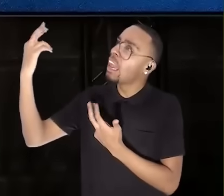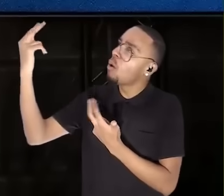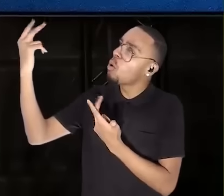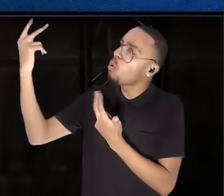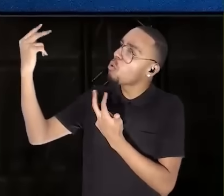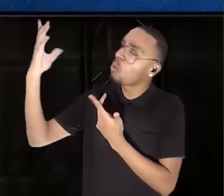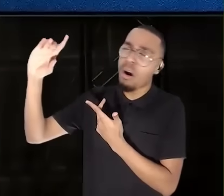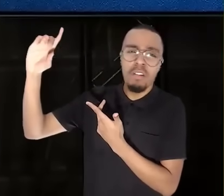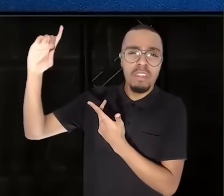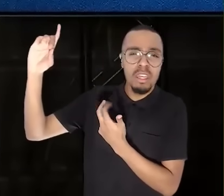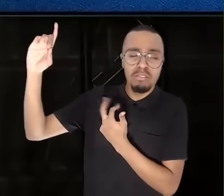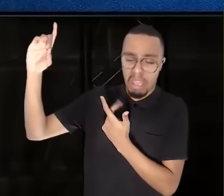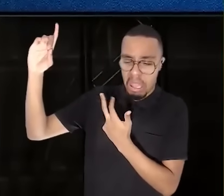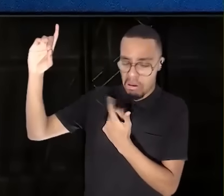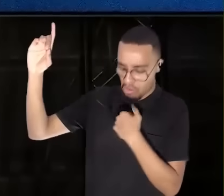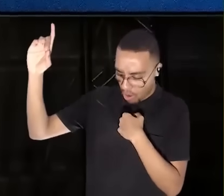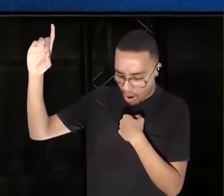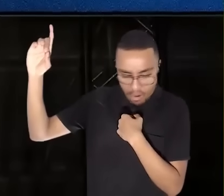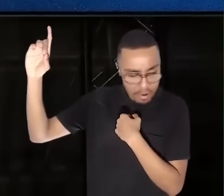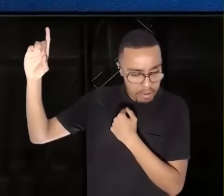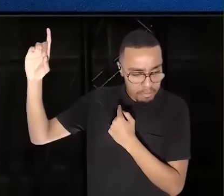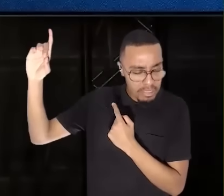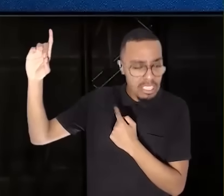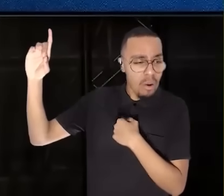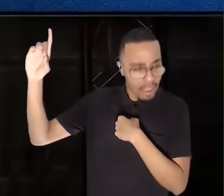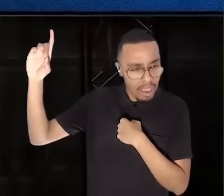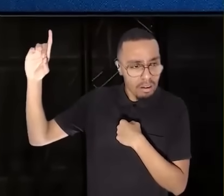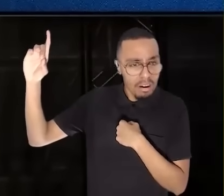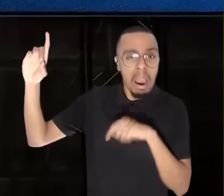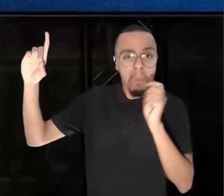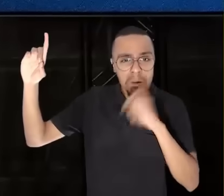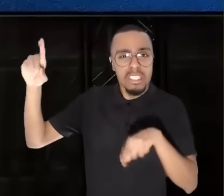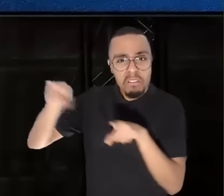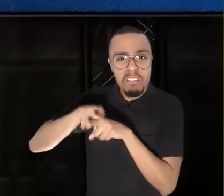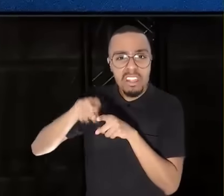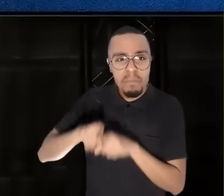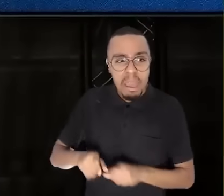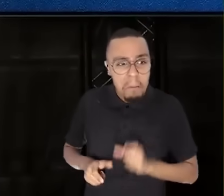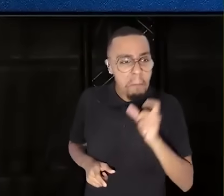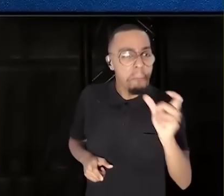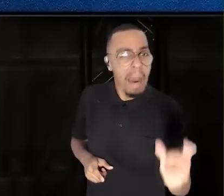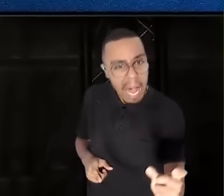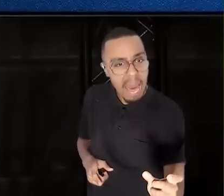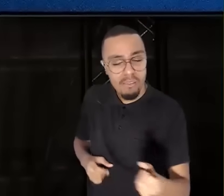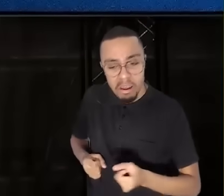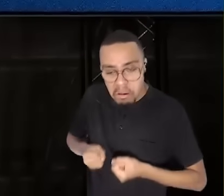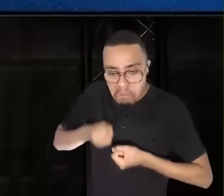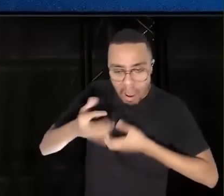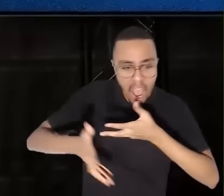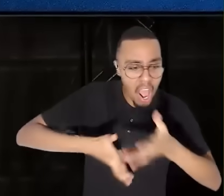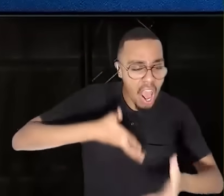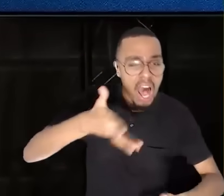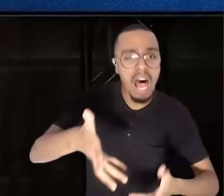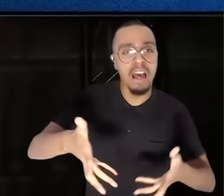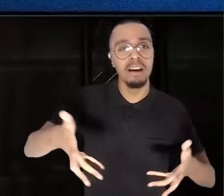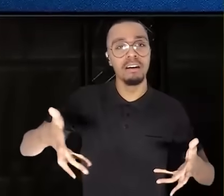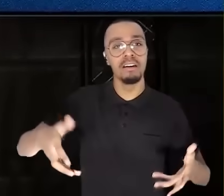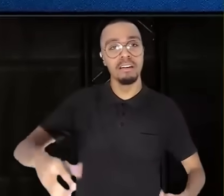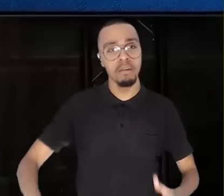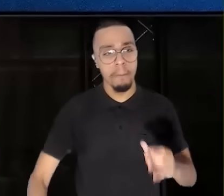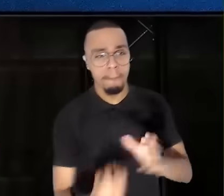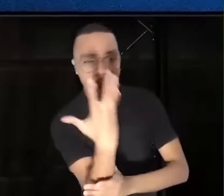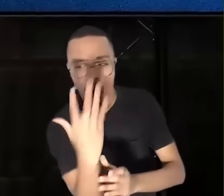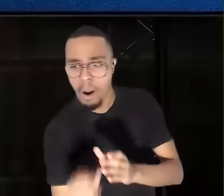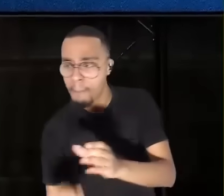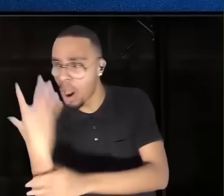meu melhor aqui para que você entenda. Quem quer que você seja, você já é curado, você